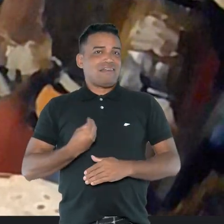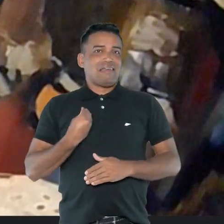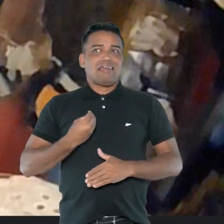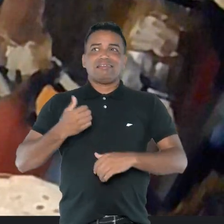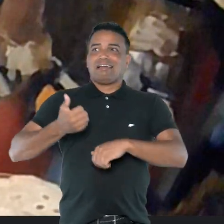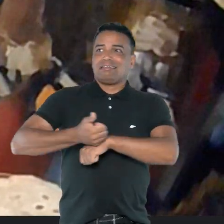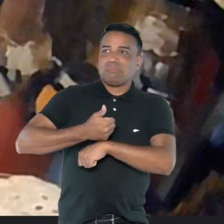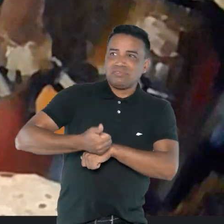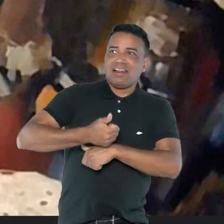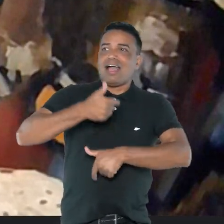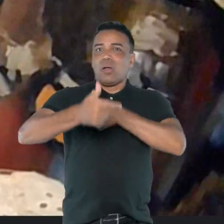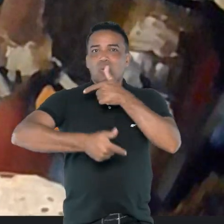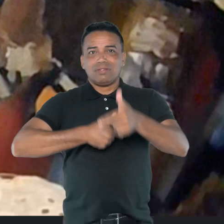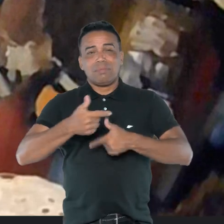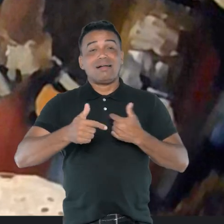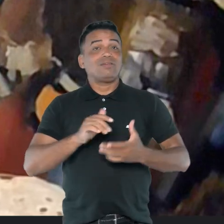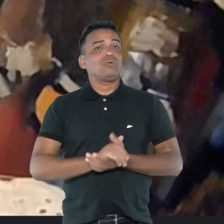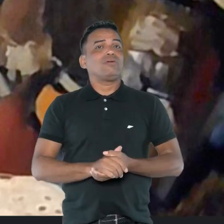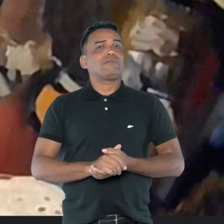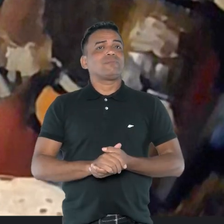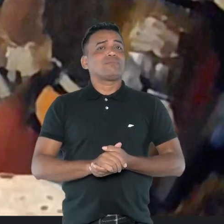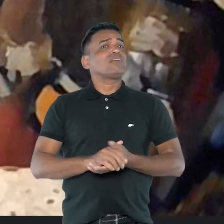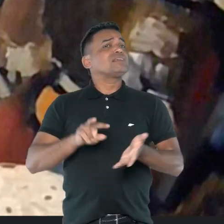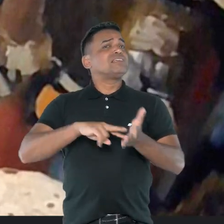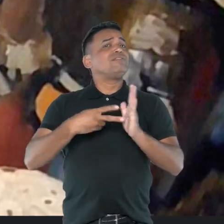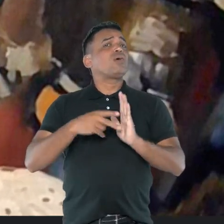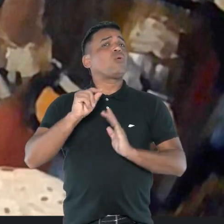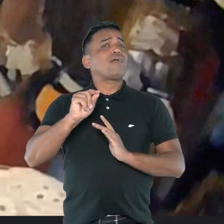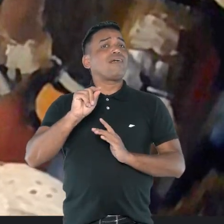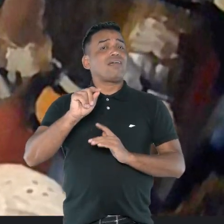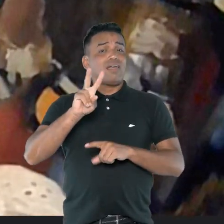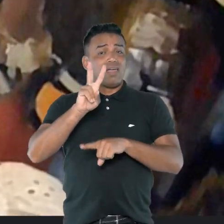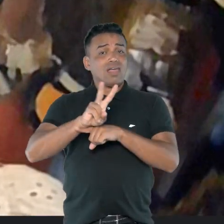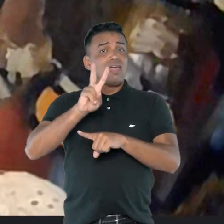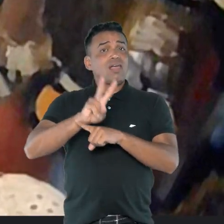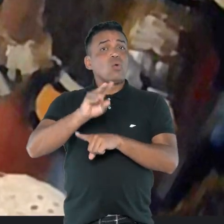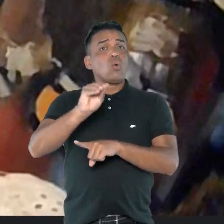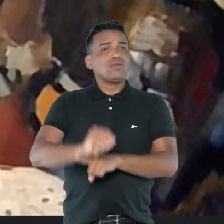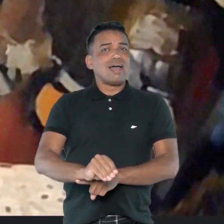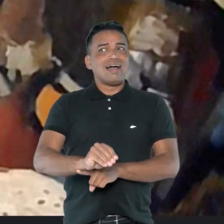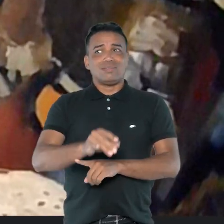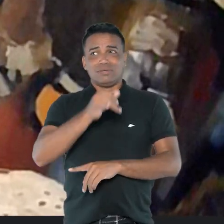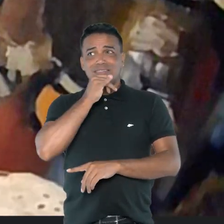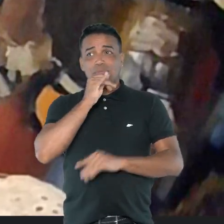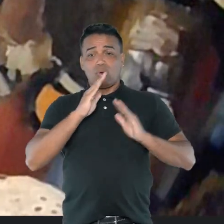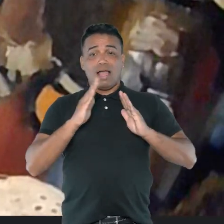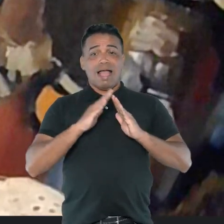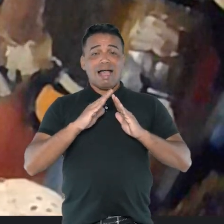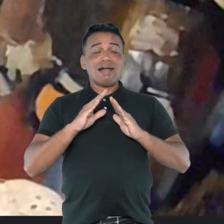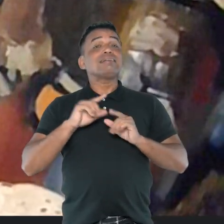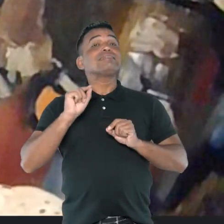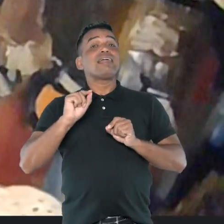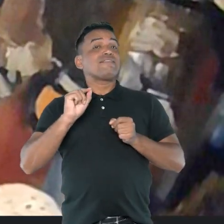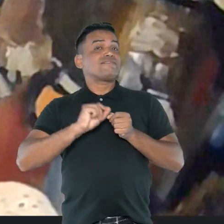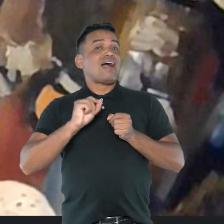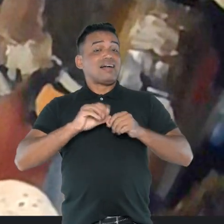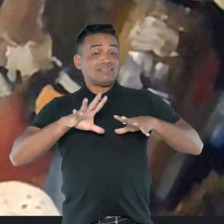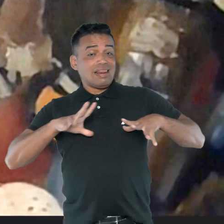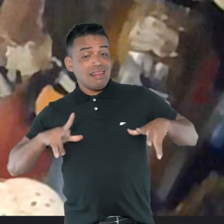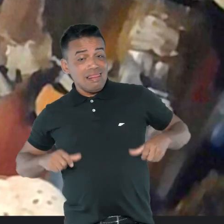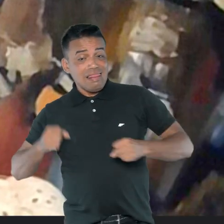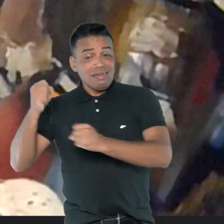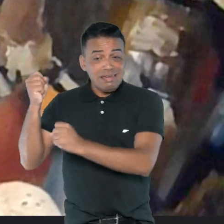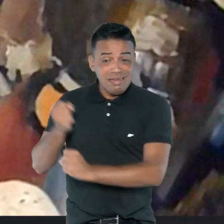é essa questão do cuidado, de quem cuida, de quem cuida da casa, de quem faz esses